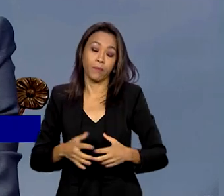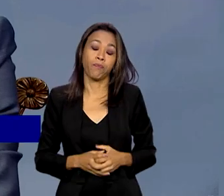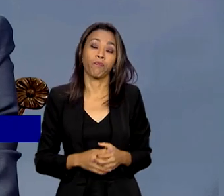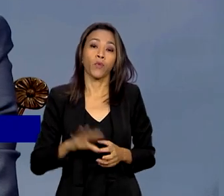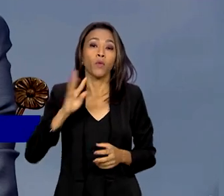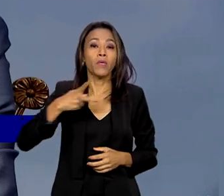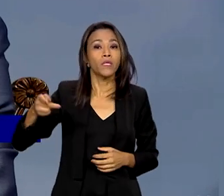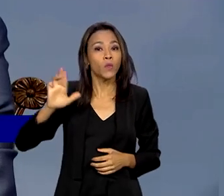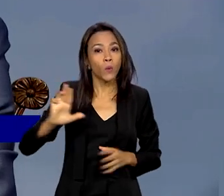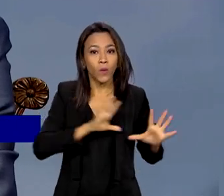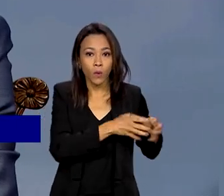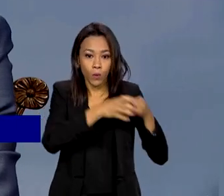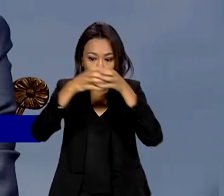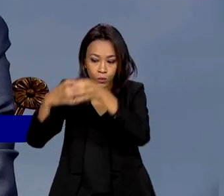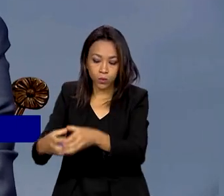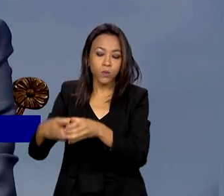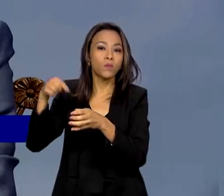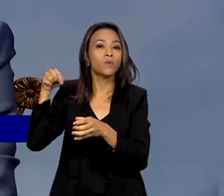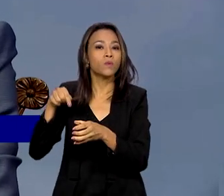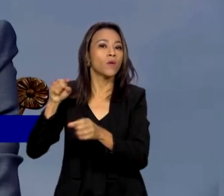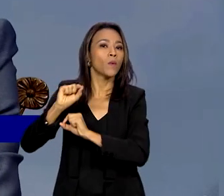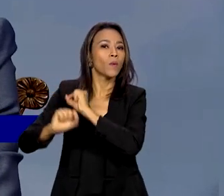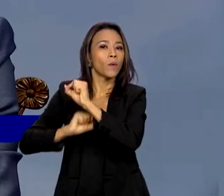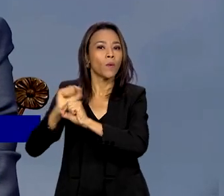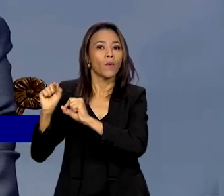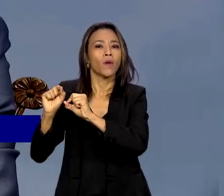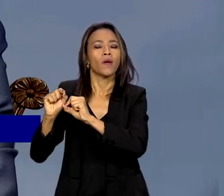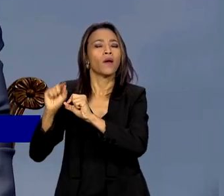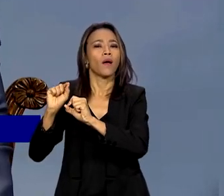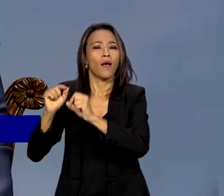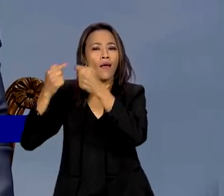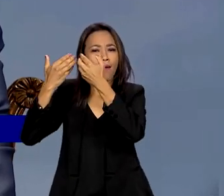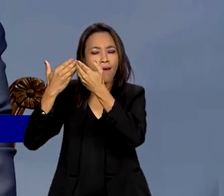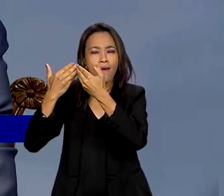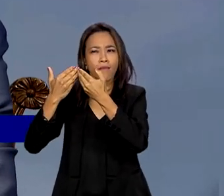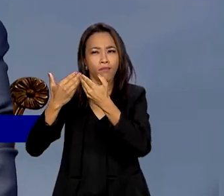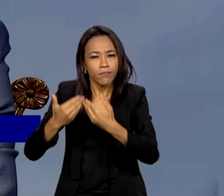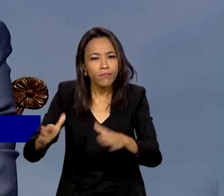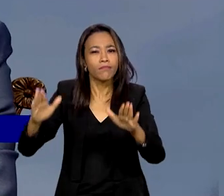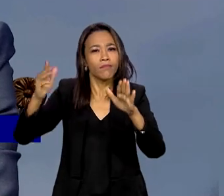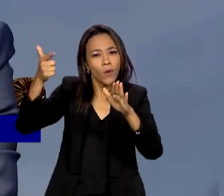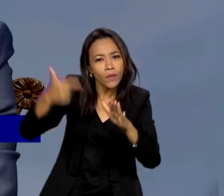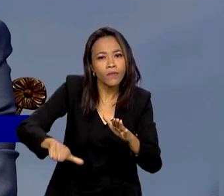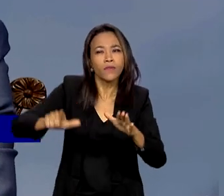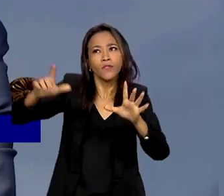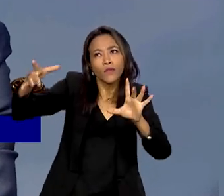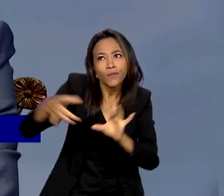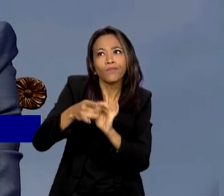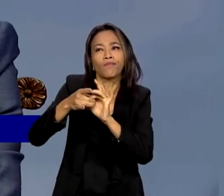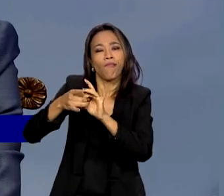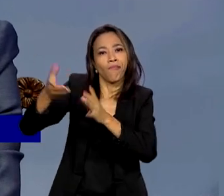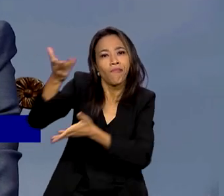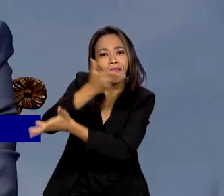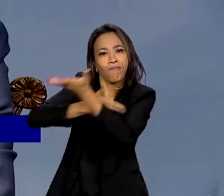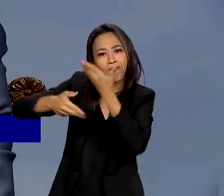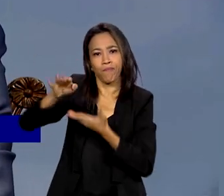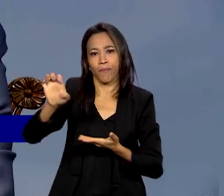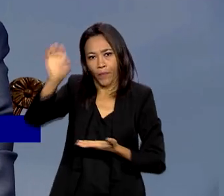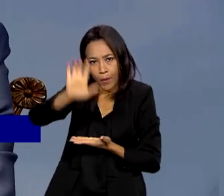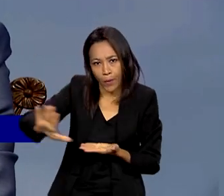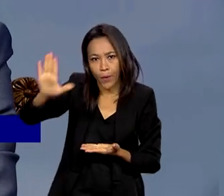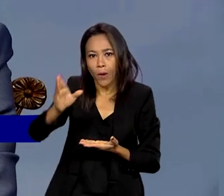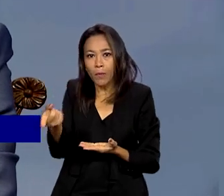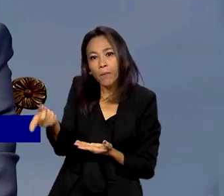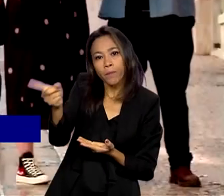está inserida neste contexto de relançamento das relações do Brasil com a Europa e com a União